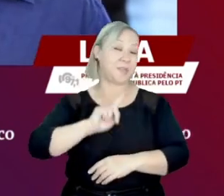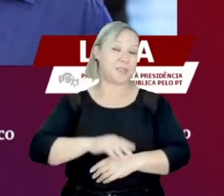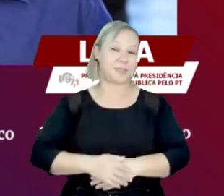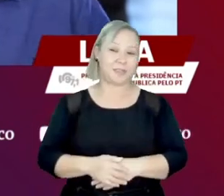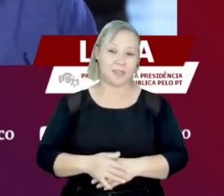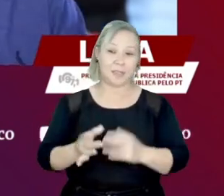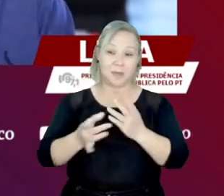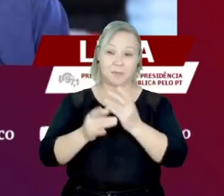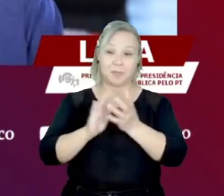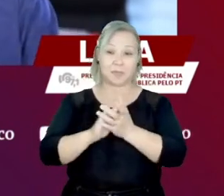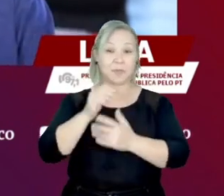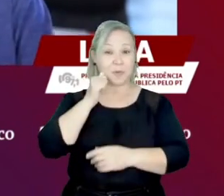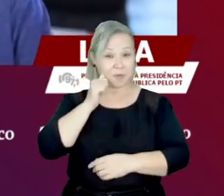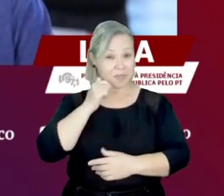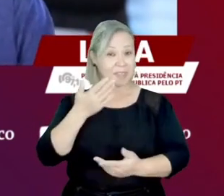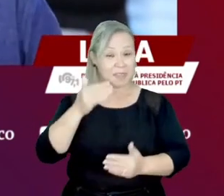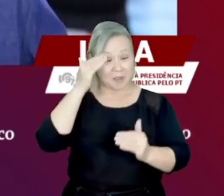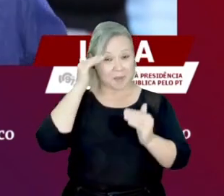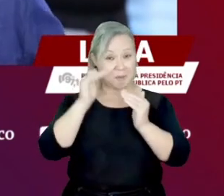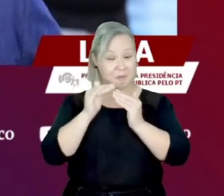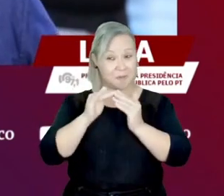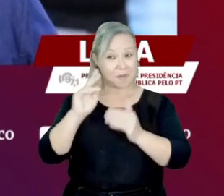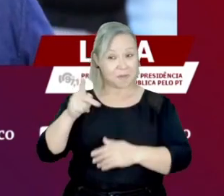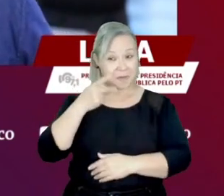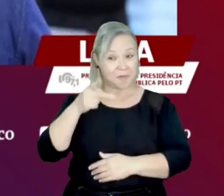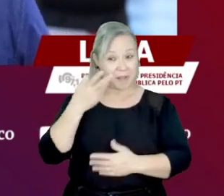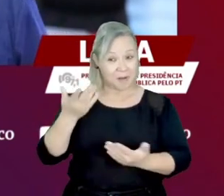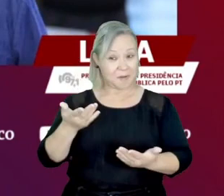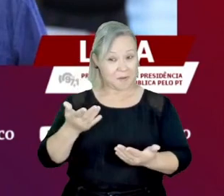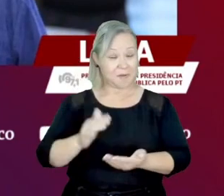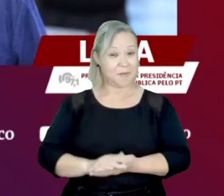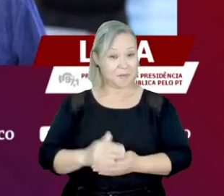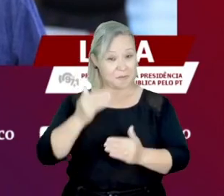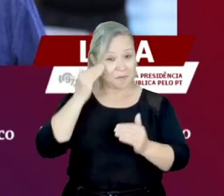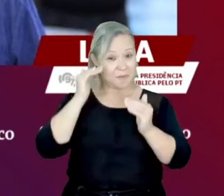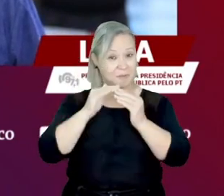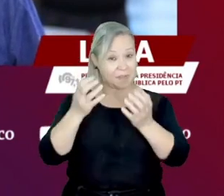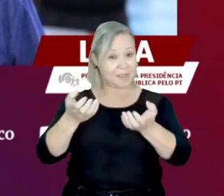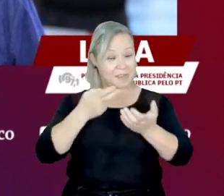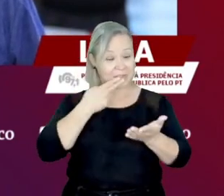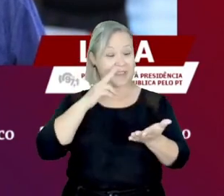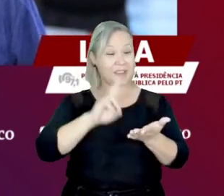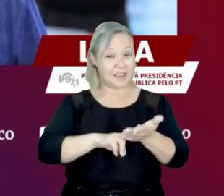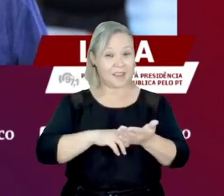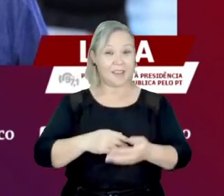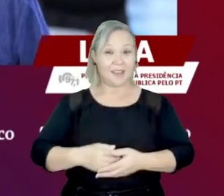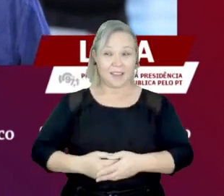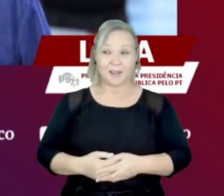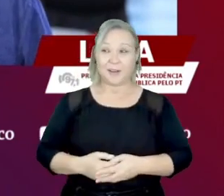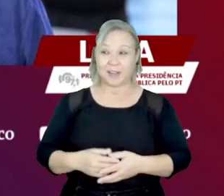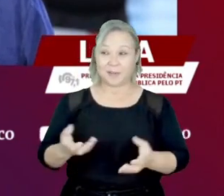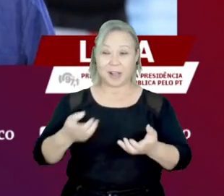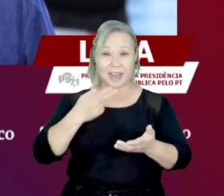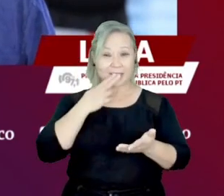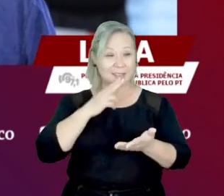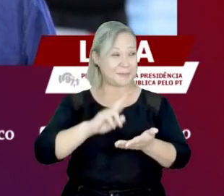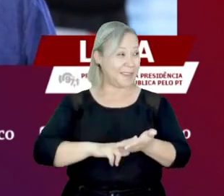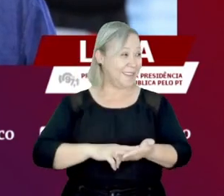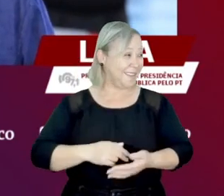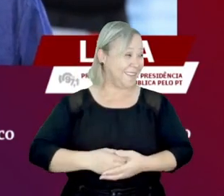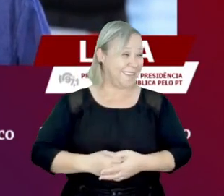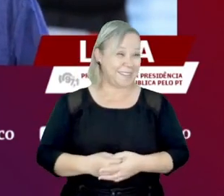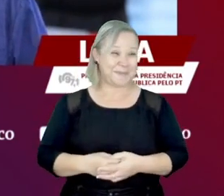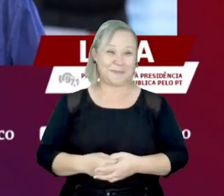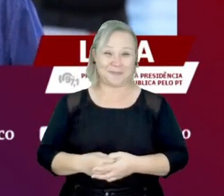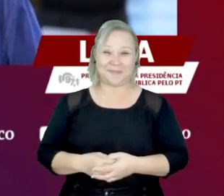Mas é bom, você vai ver como vai ser bom. Você vai ver, Gustavo, você é casado? Não, eu não, no caso não. Tô novinho ainda, presidente,